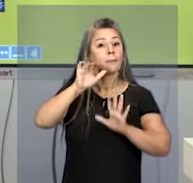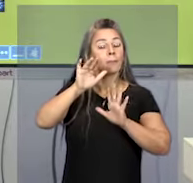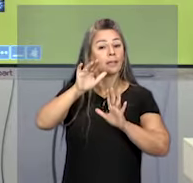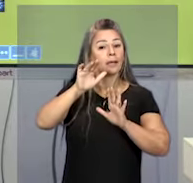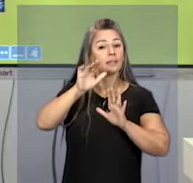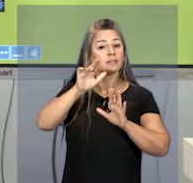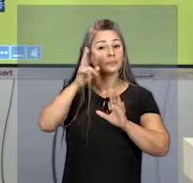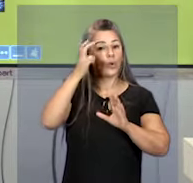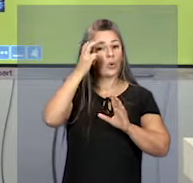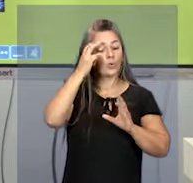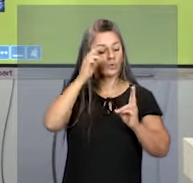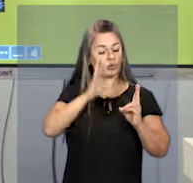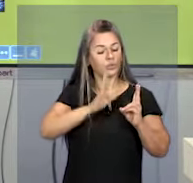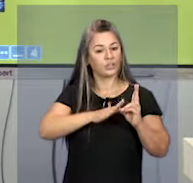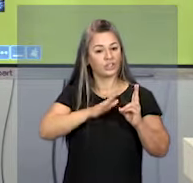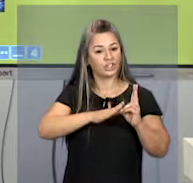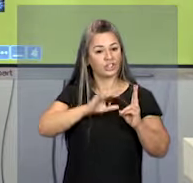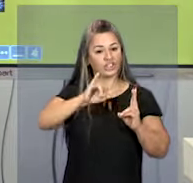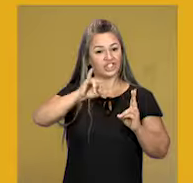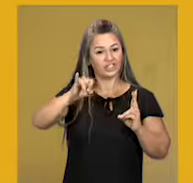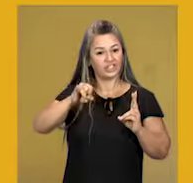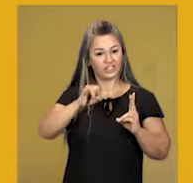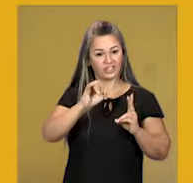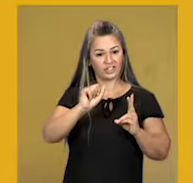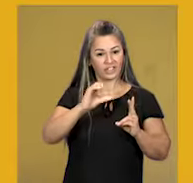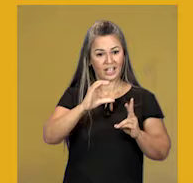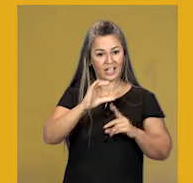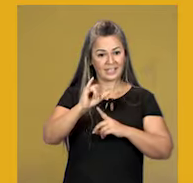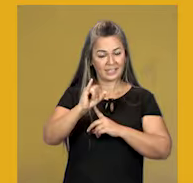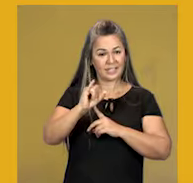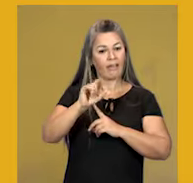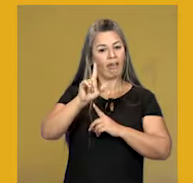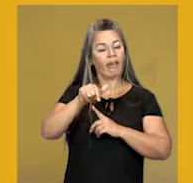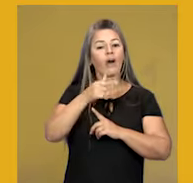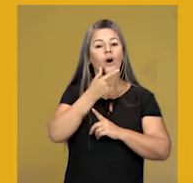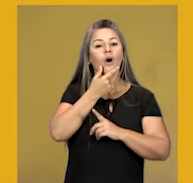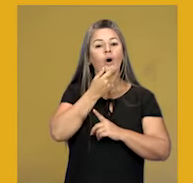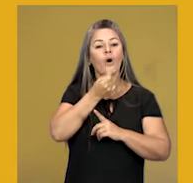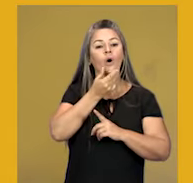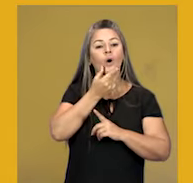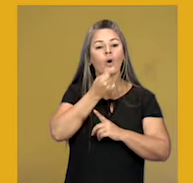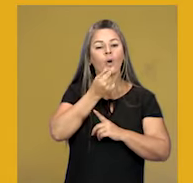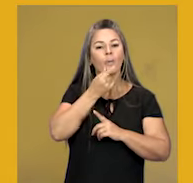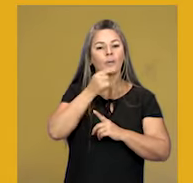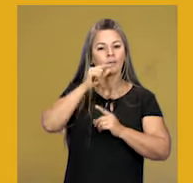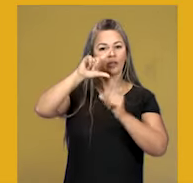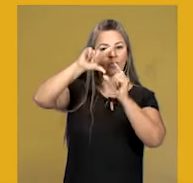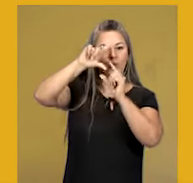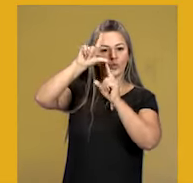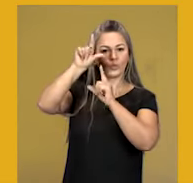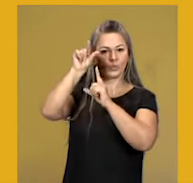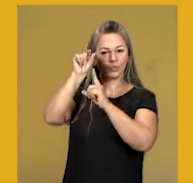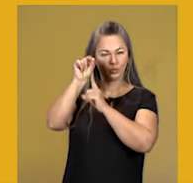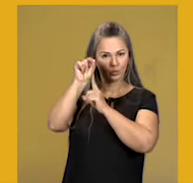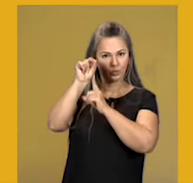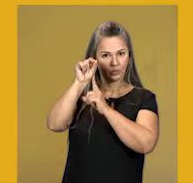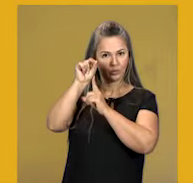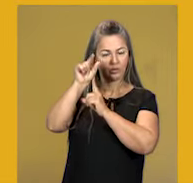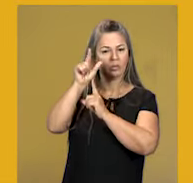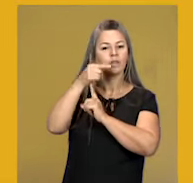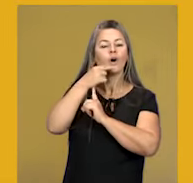culturas indígenas, Jaci, a lua, é um homem, então é um ser masculino, tá